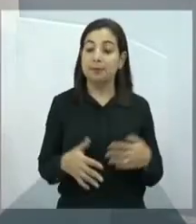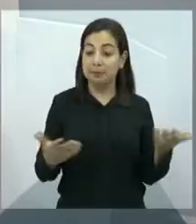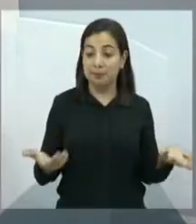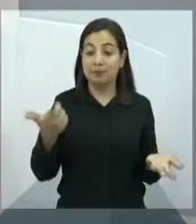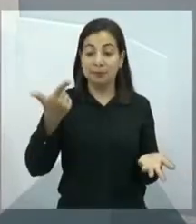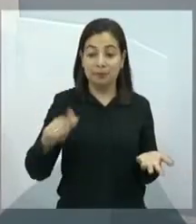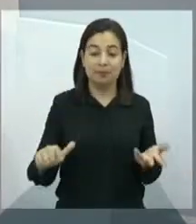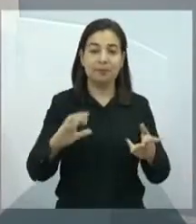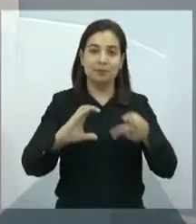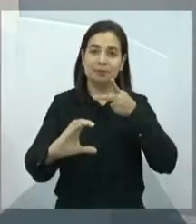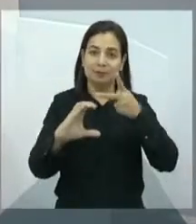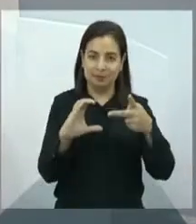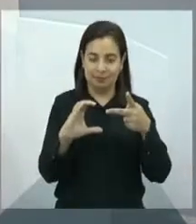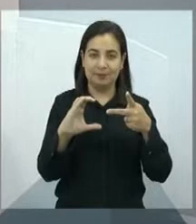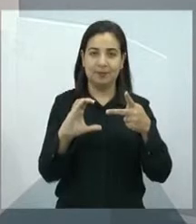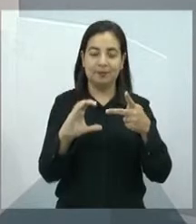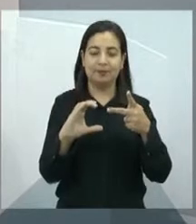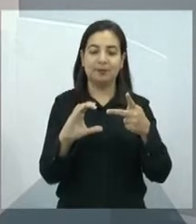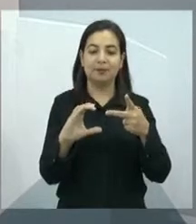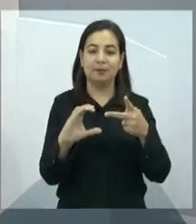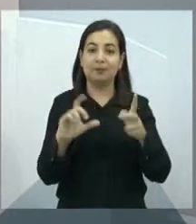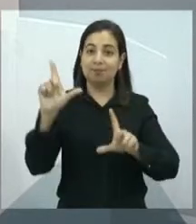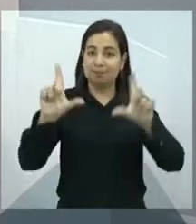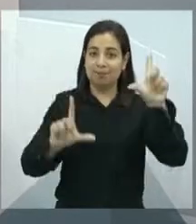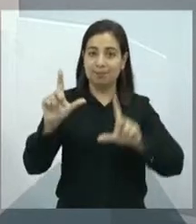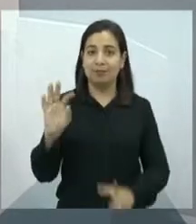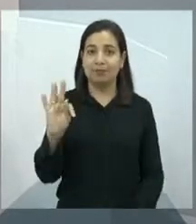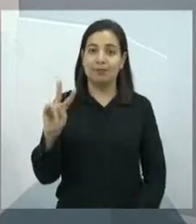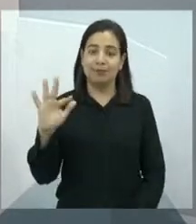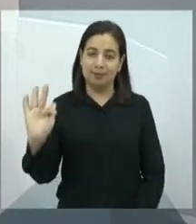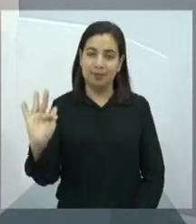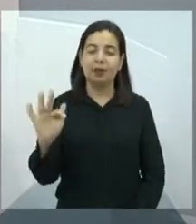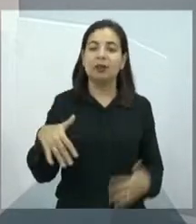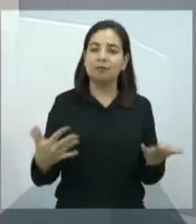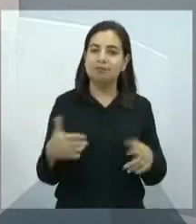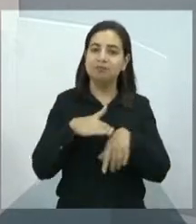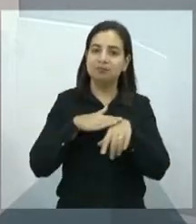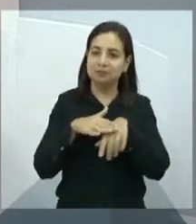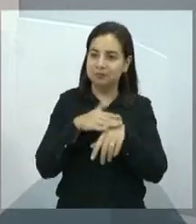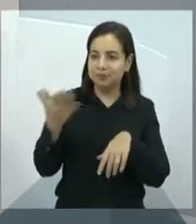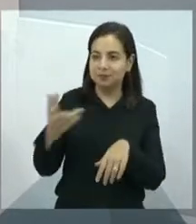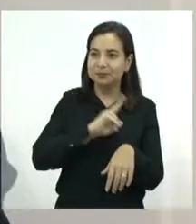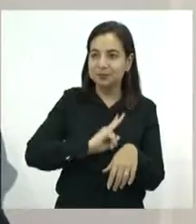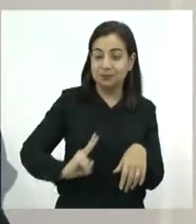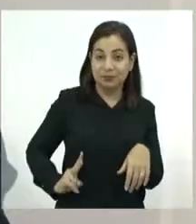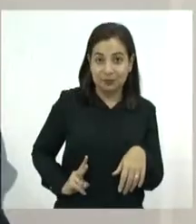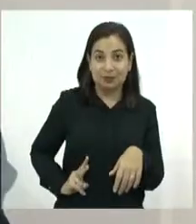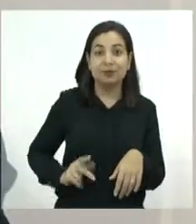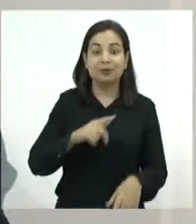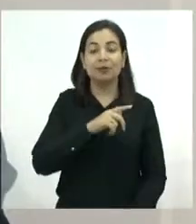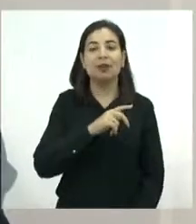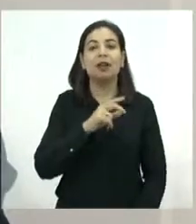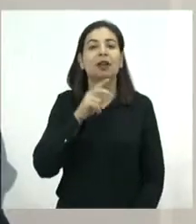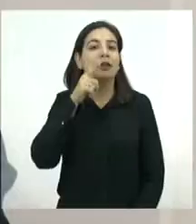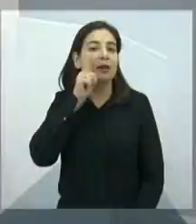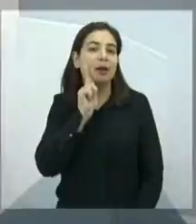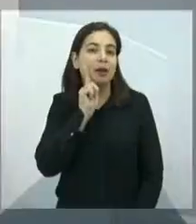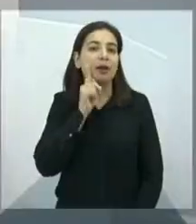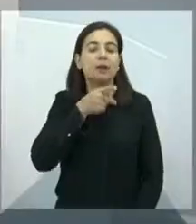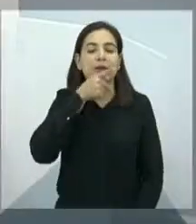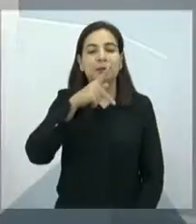Estamos de volta com o plenário da cidade pela TV Fortaleza. Eu estou conversando com o vereador Gardel Rolim, do